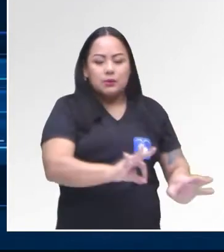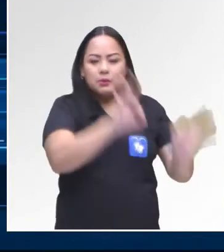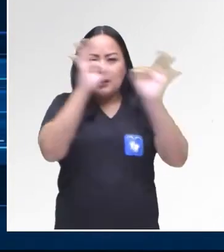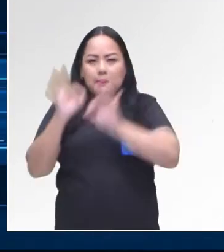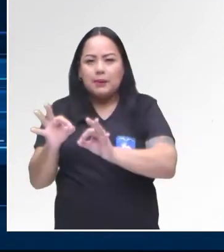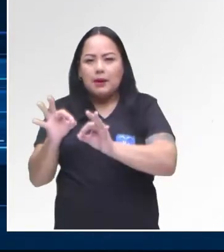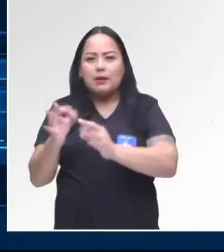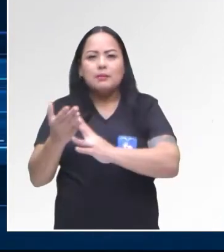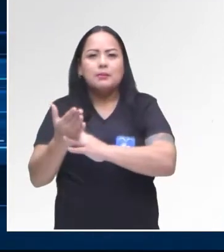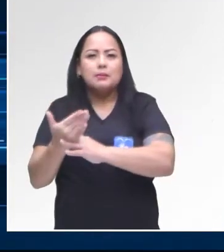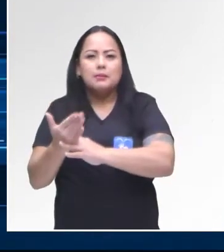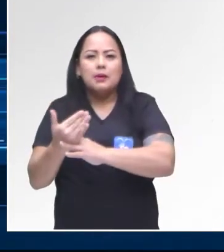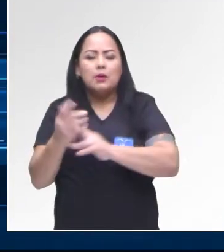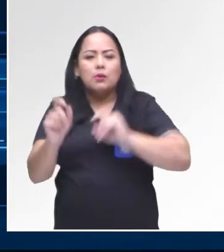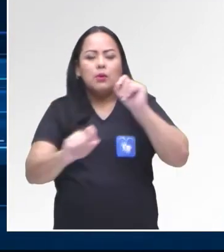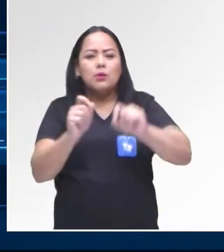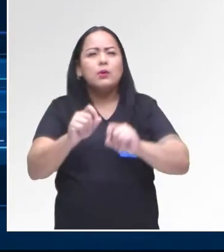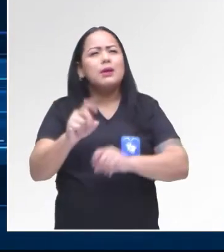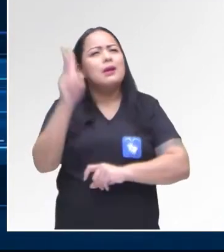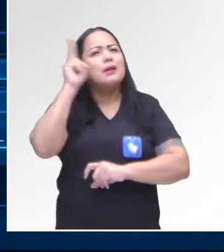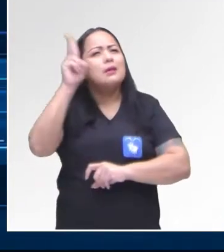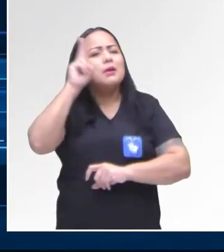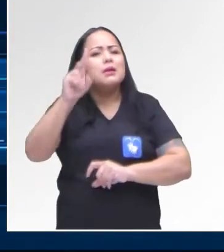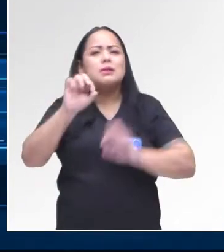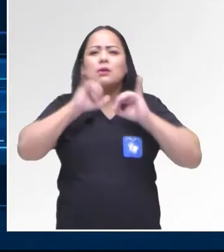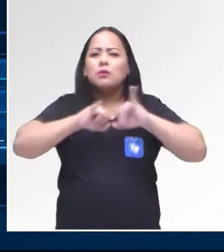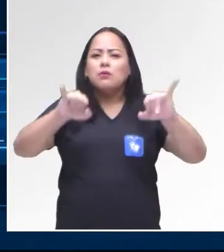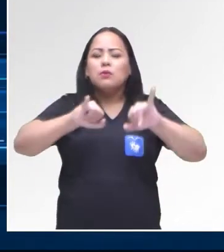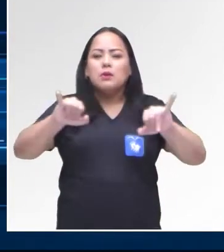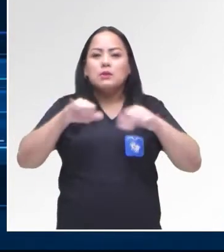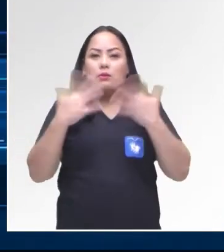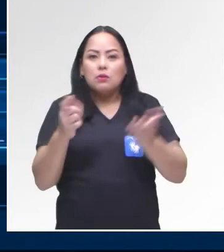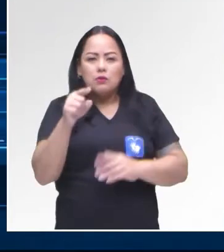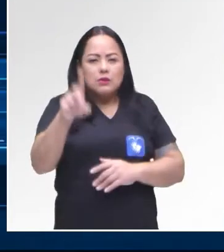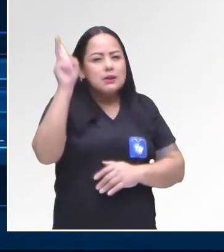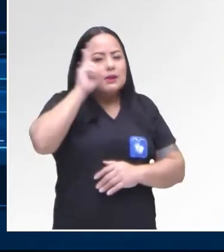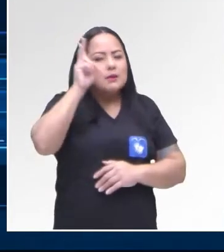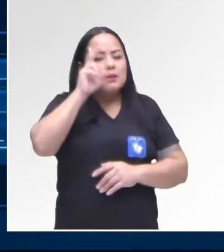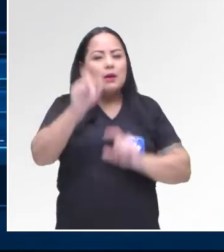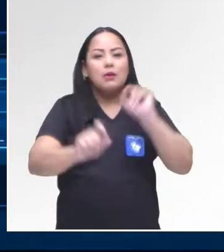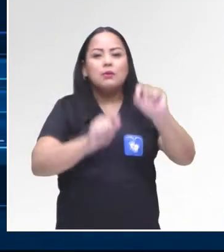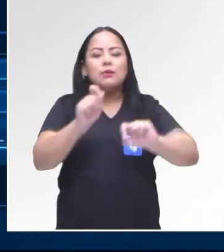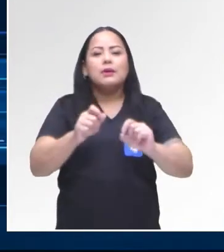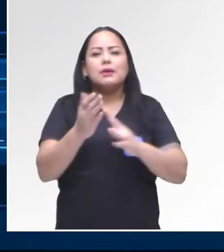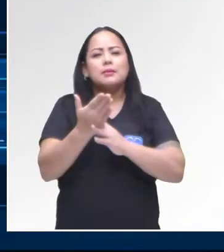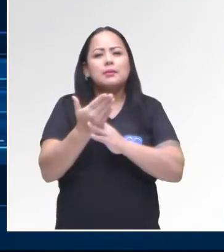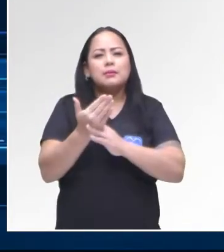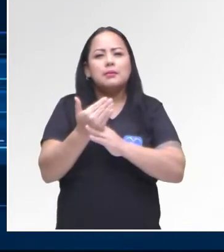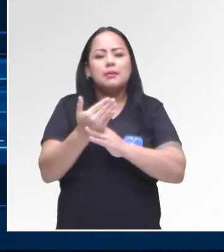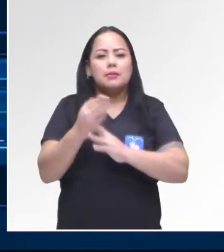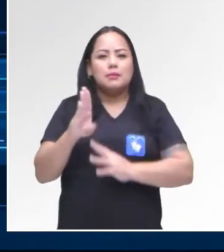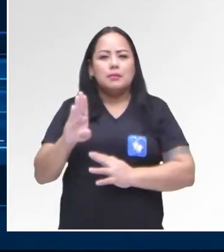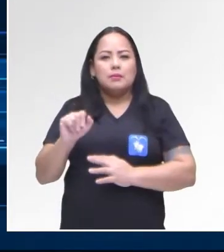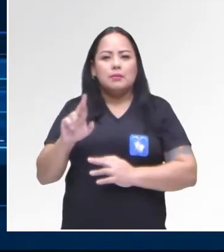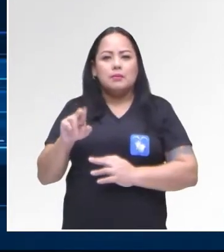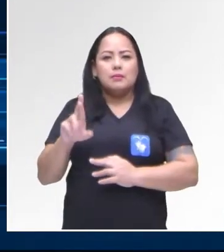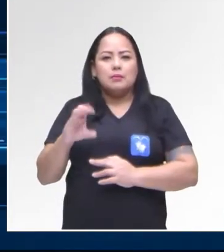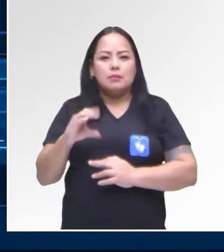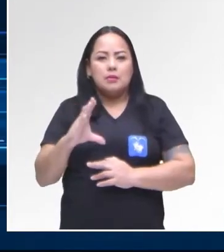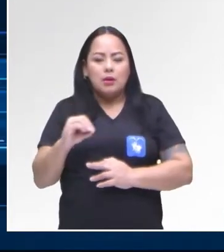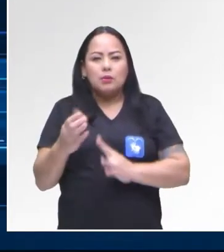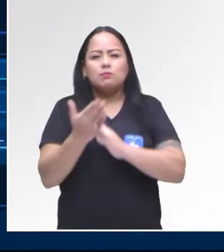barroco traz de lembrança, de informações que você tem? O que você lembra sobre o barroco? Pouco, muito,